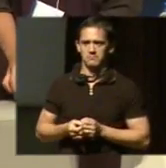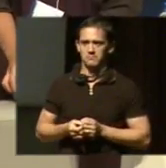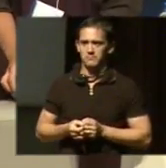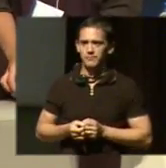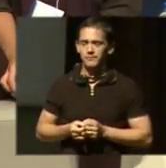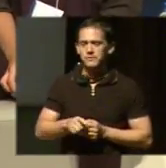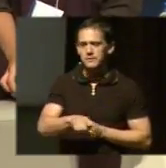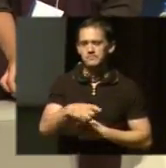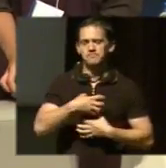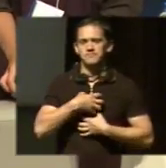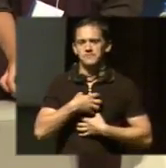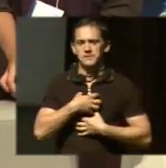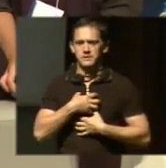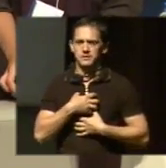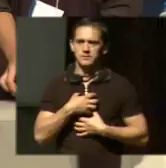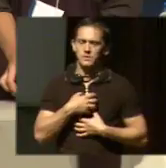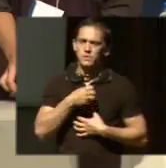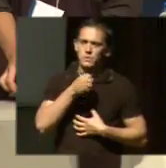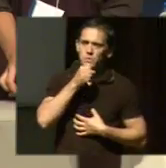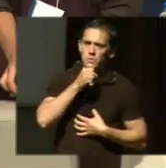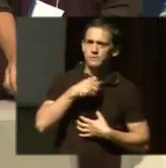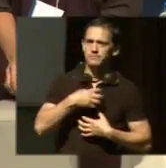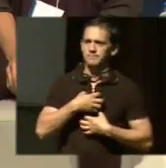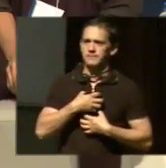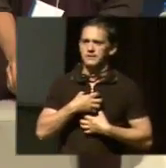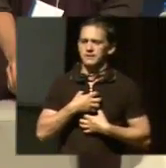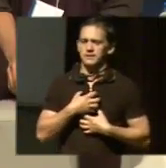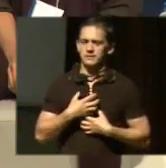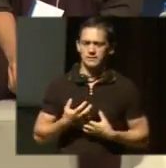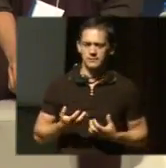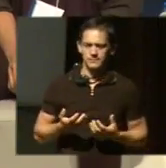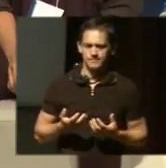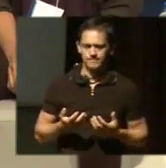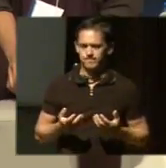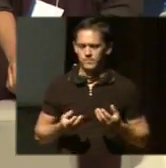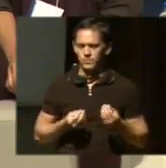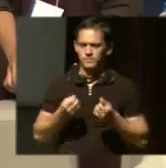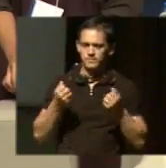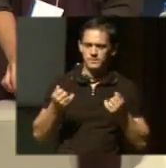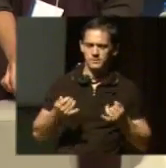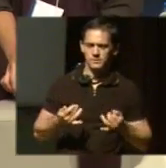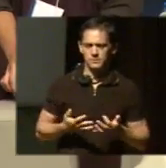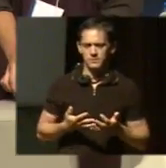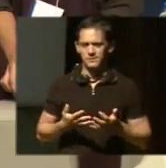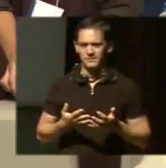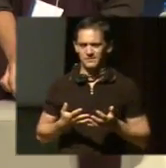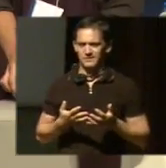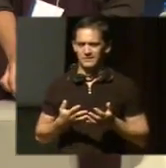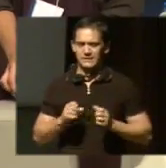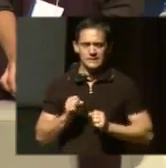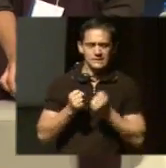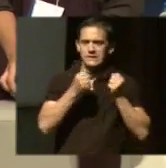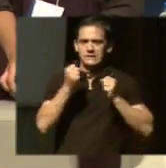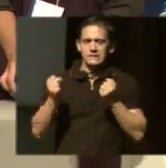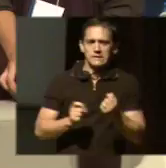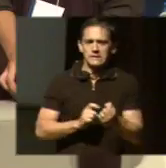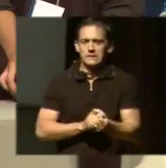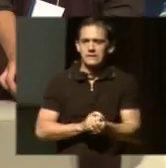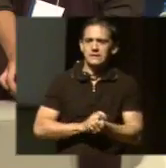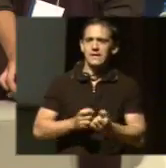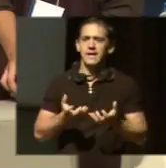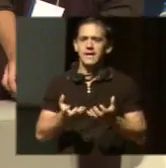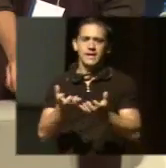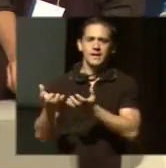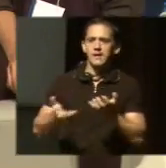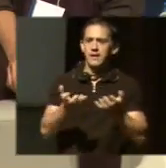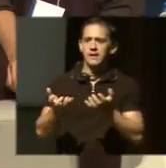sentem... Os idosos hoje em dia se sentem, como é que eu posso dizer, histéricos e doidos para aproveitar a vida